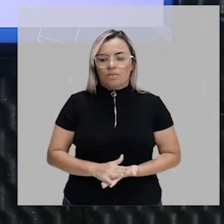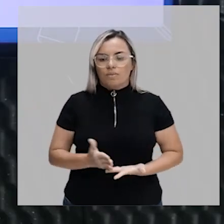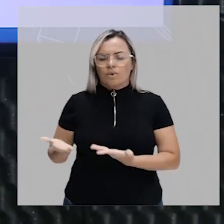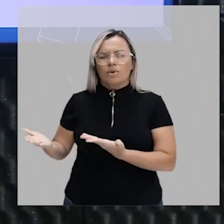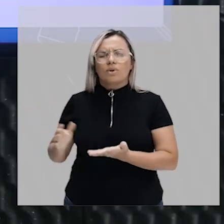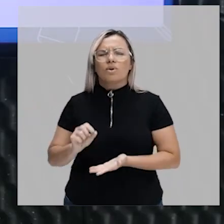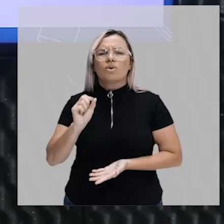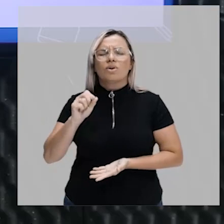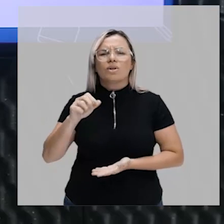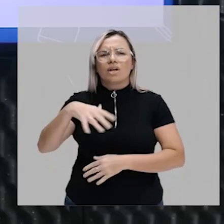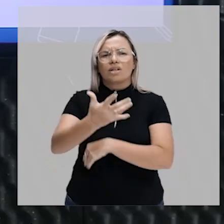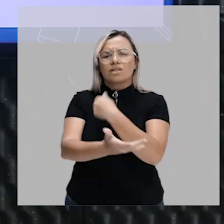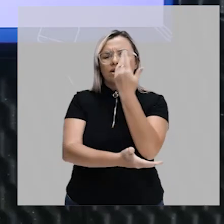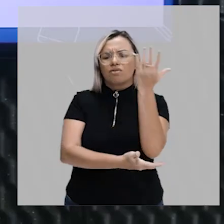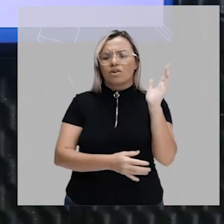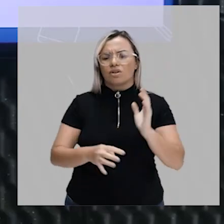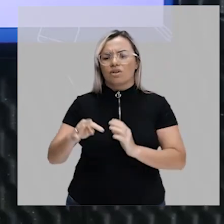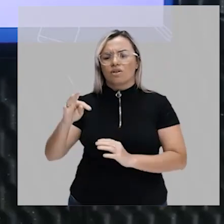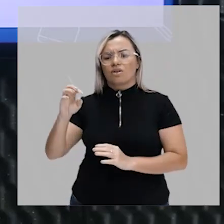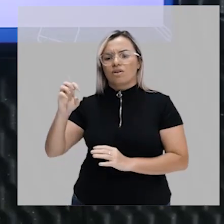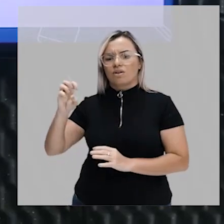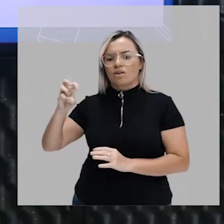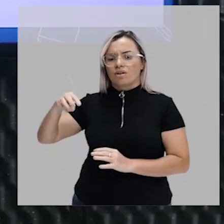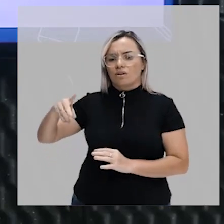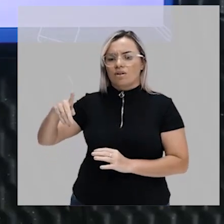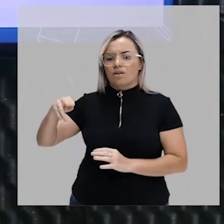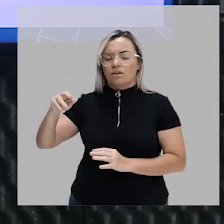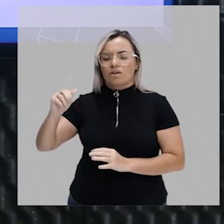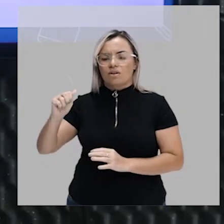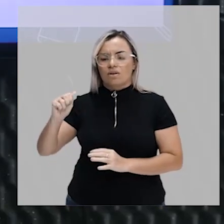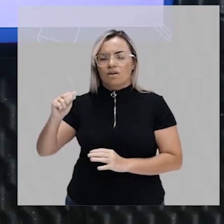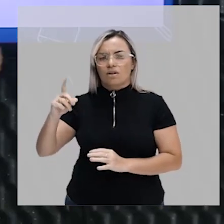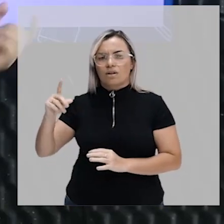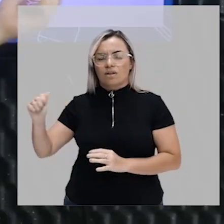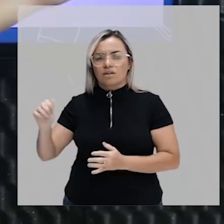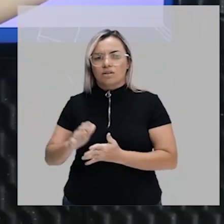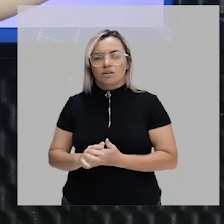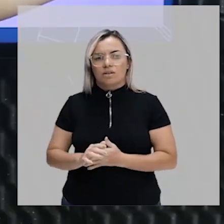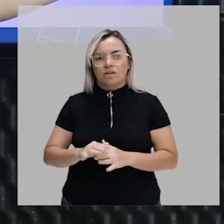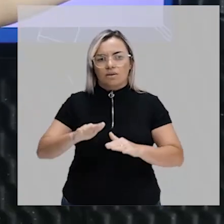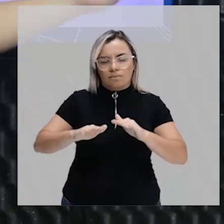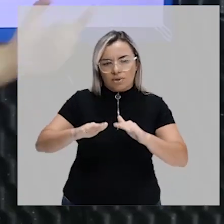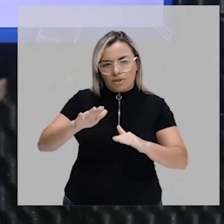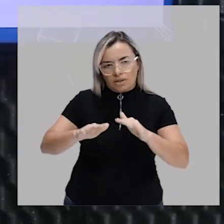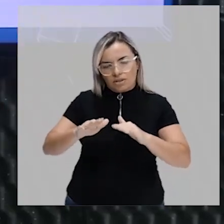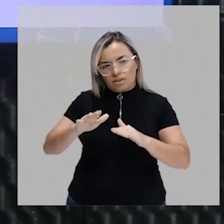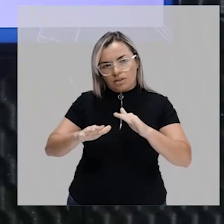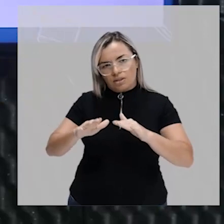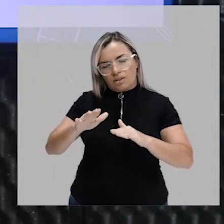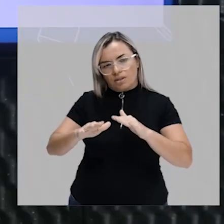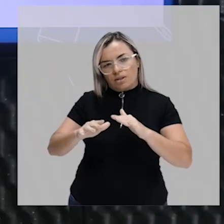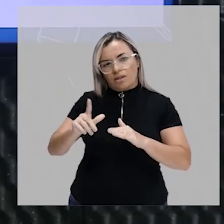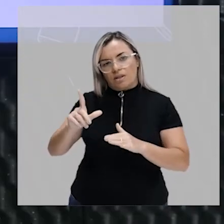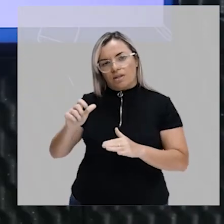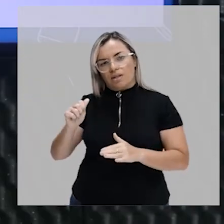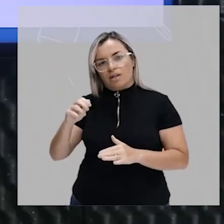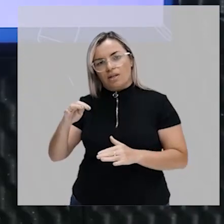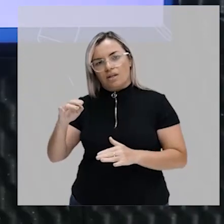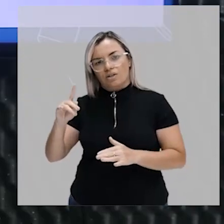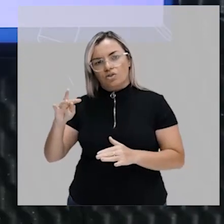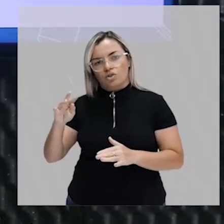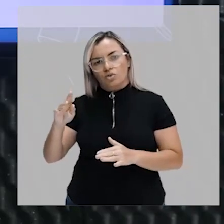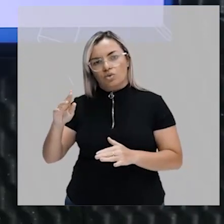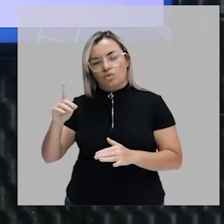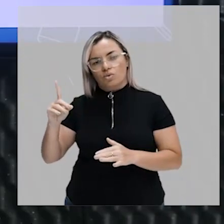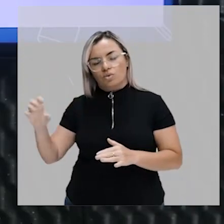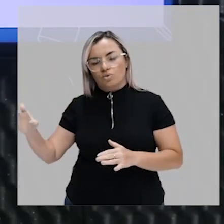temperada? Floresta temperada são florestas de áreas de média latitude, galera. O termo temperada vem de temperatura. São